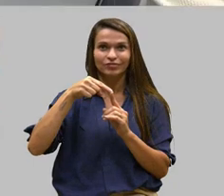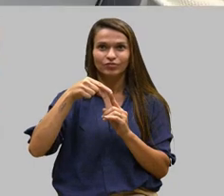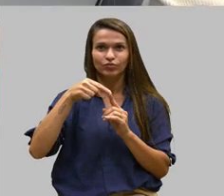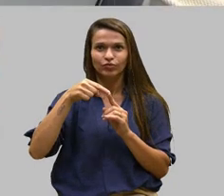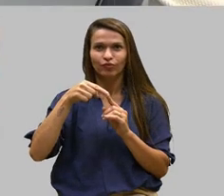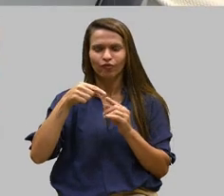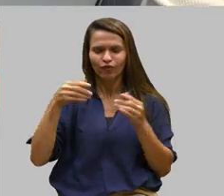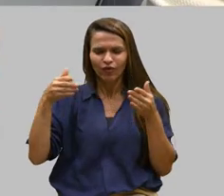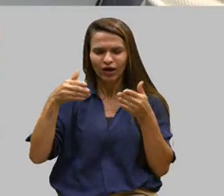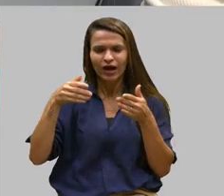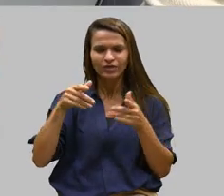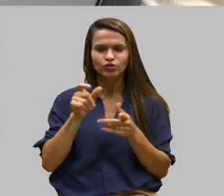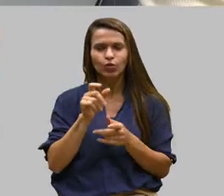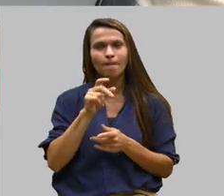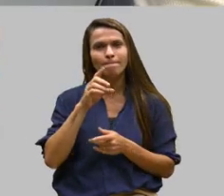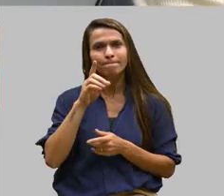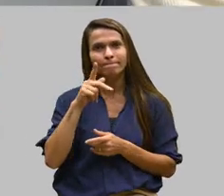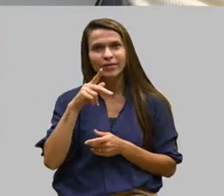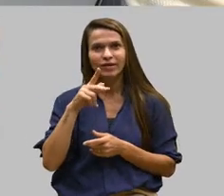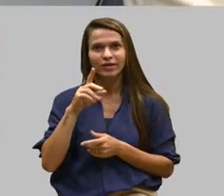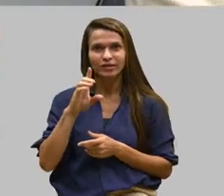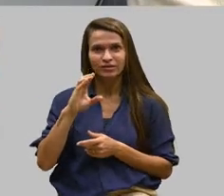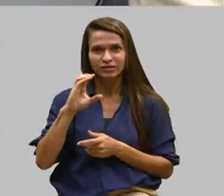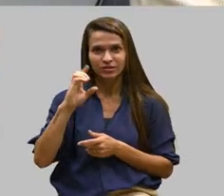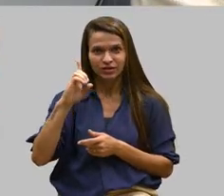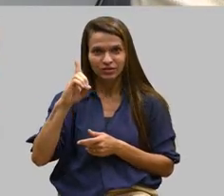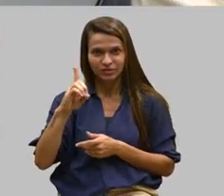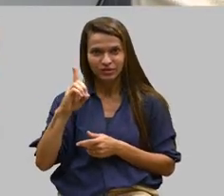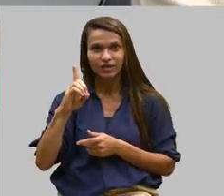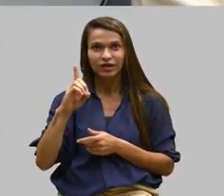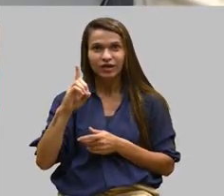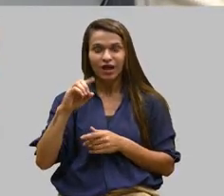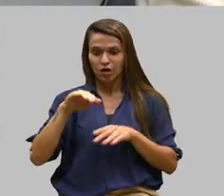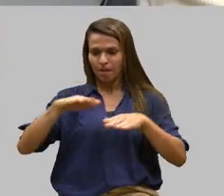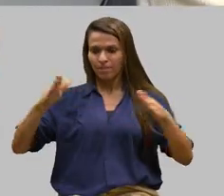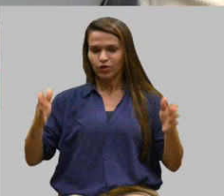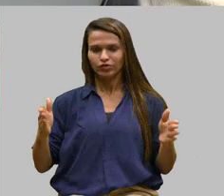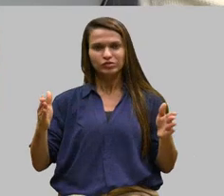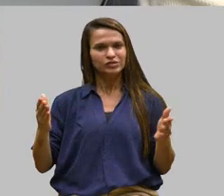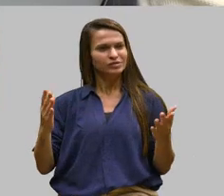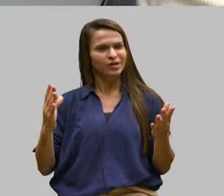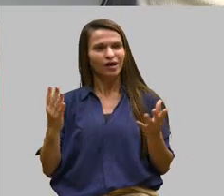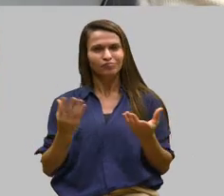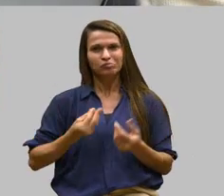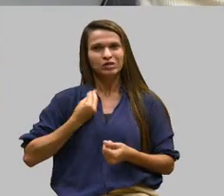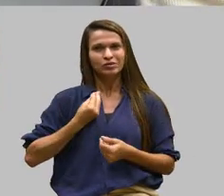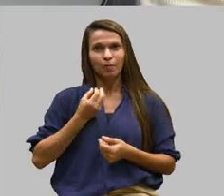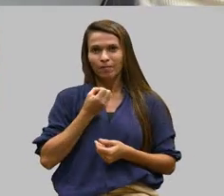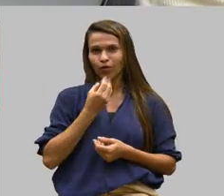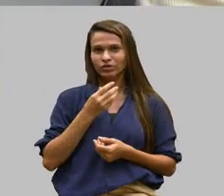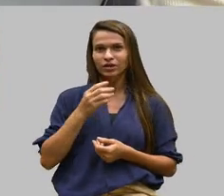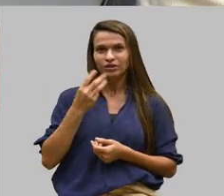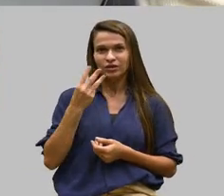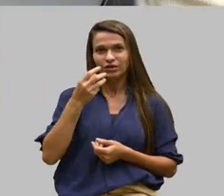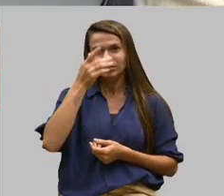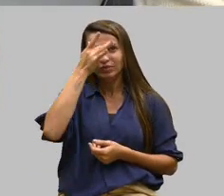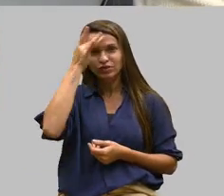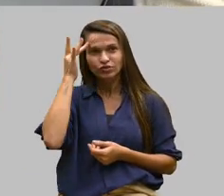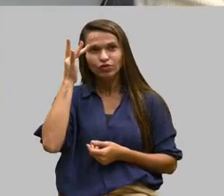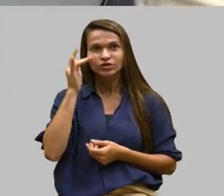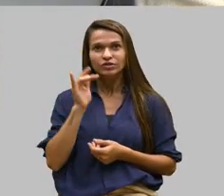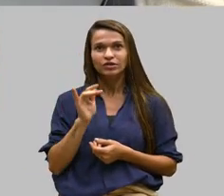deficiência né nada sobre Nossa em nossa e Que bom que a mesa é composta aqui que bom que tem três pessoas com deficiência intelectual aqui